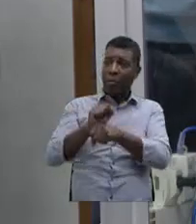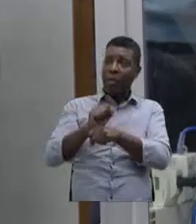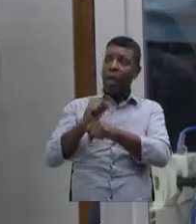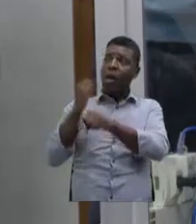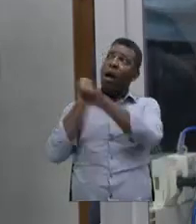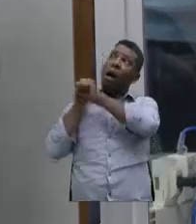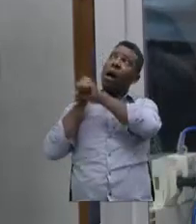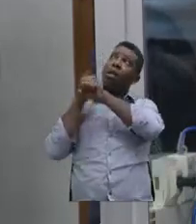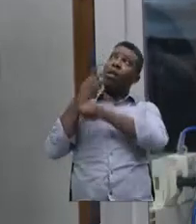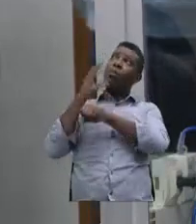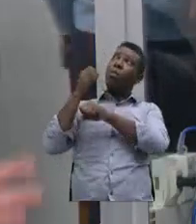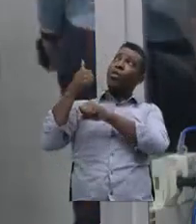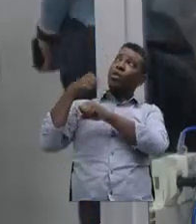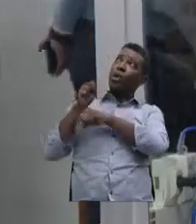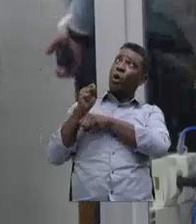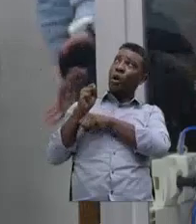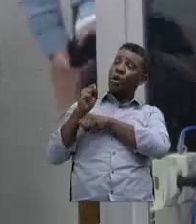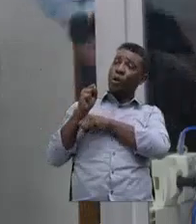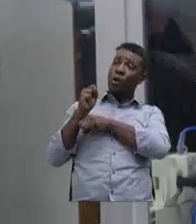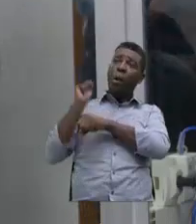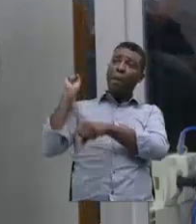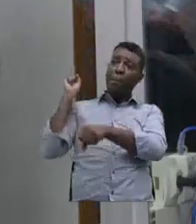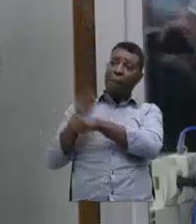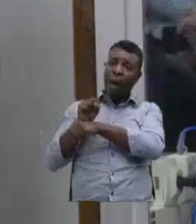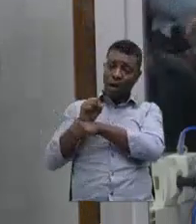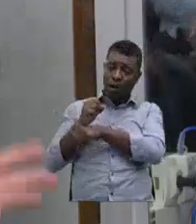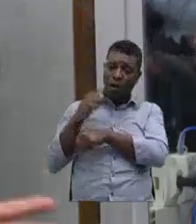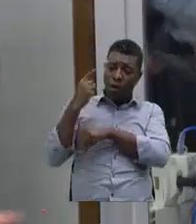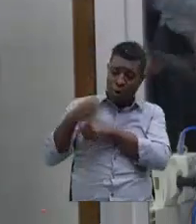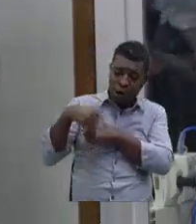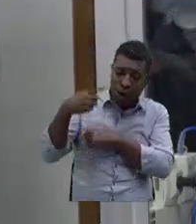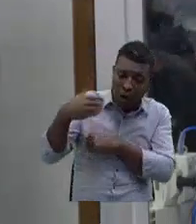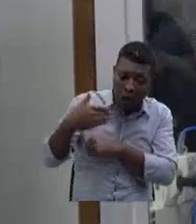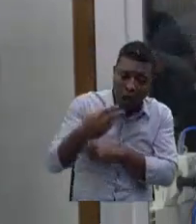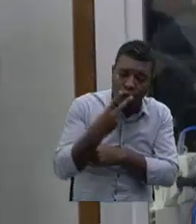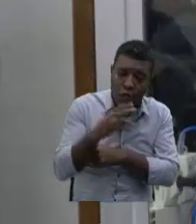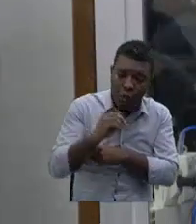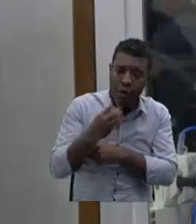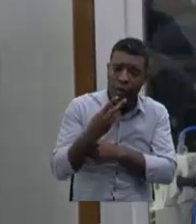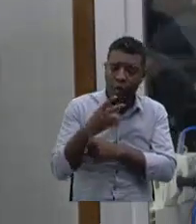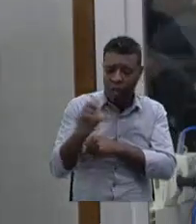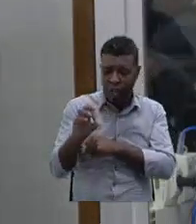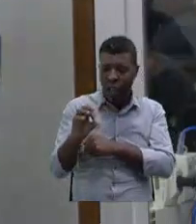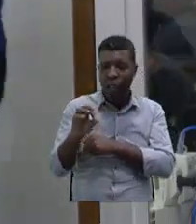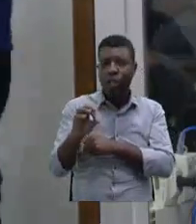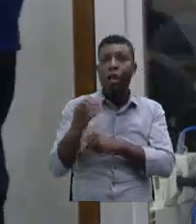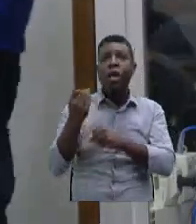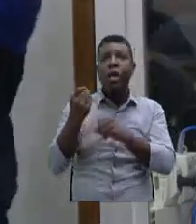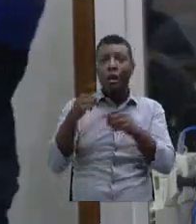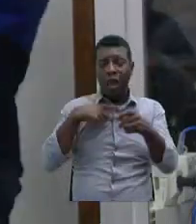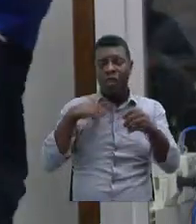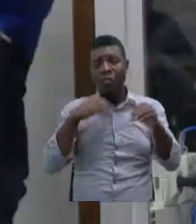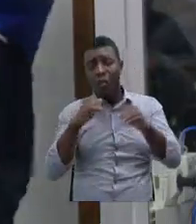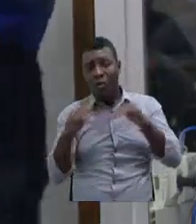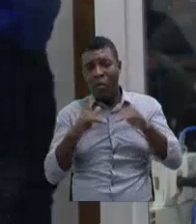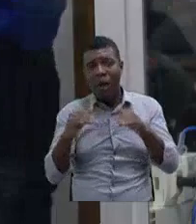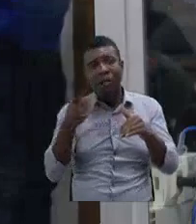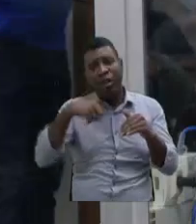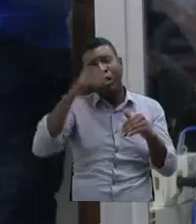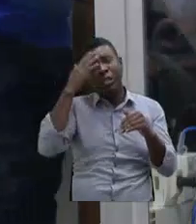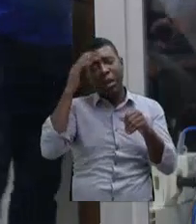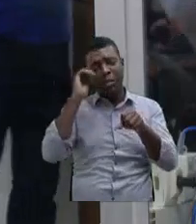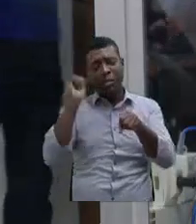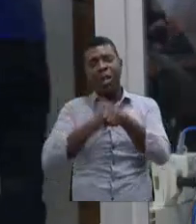Em 2020, houve uma pequena movimentação, a gente entende que o período pandêmico dificultou o investimento no setor, mas, até agora, a gente não teve